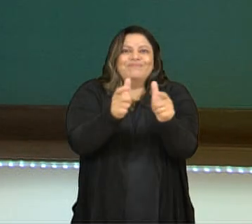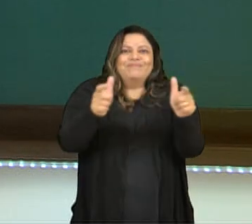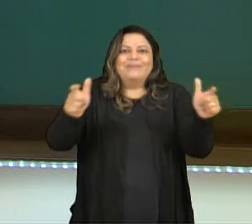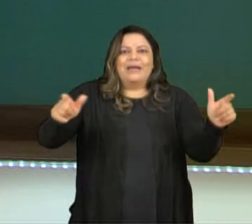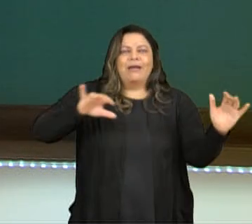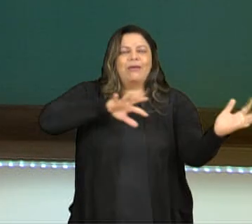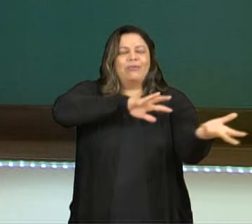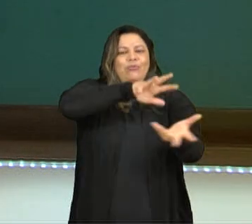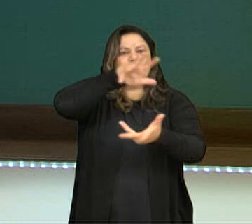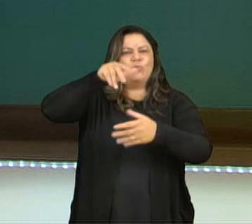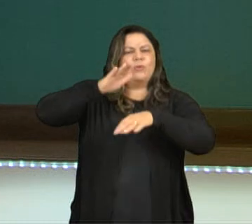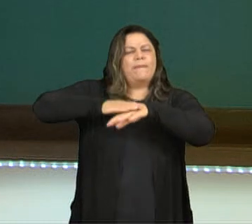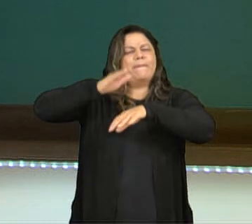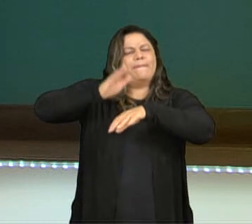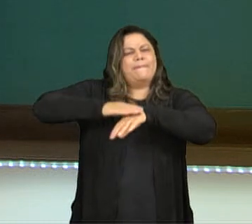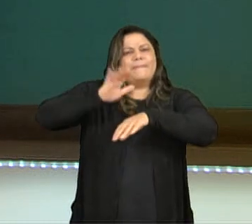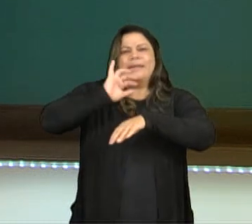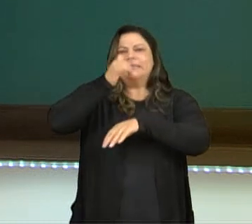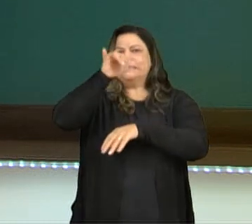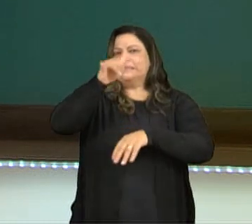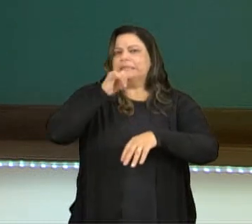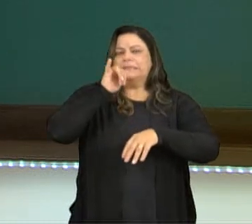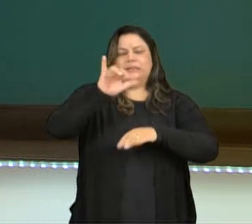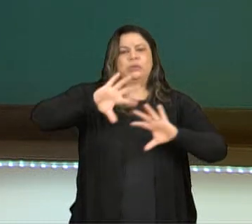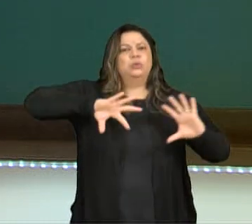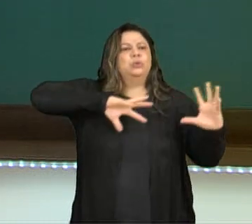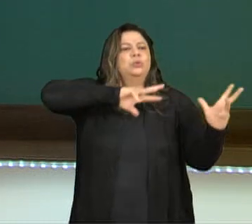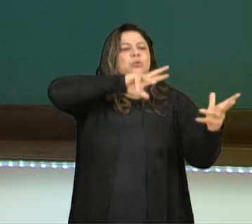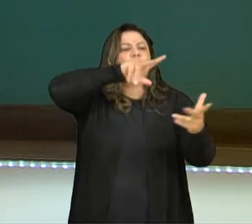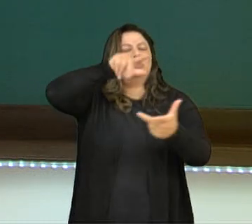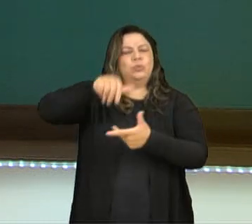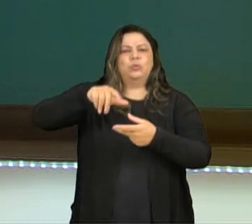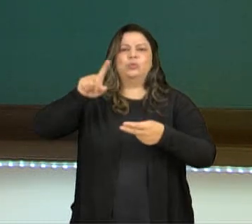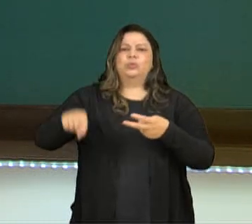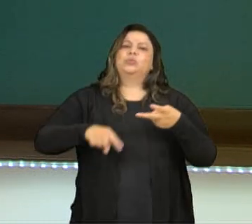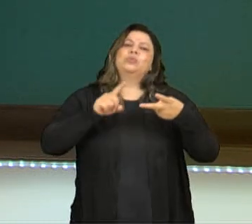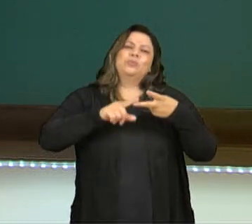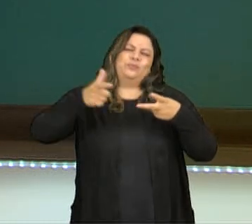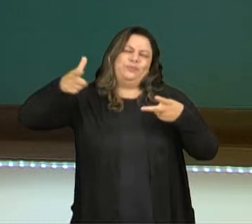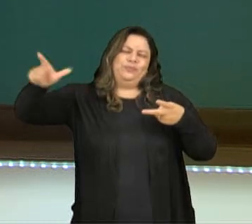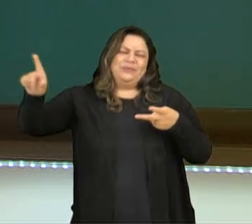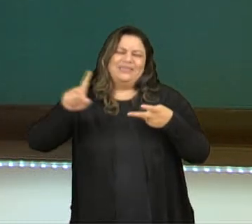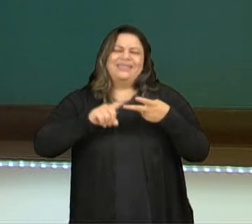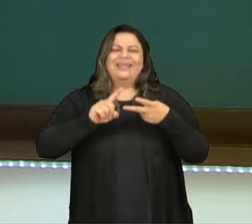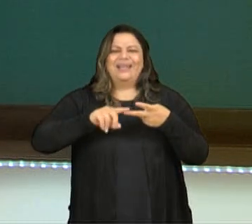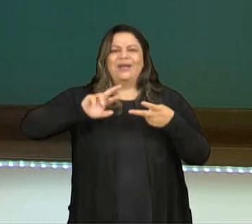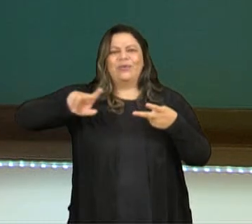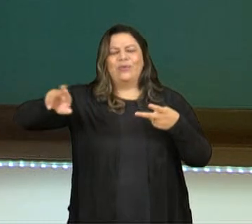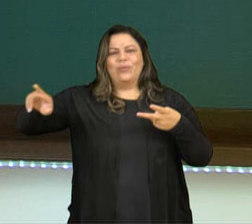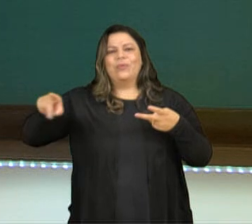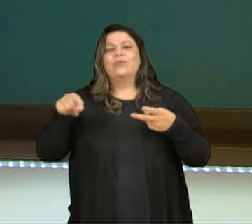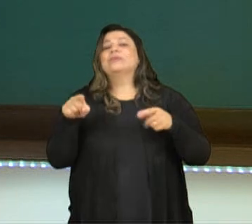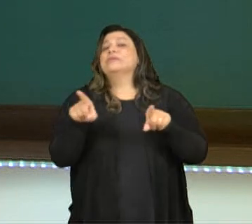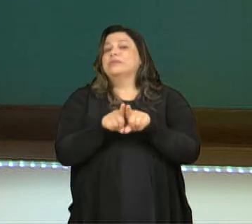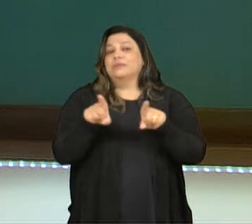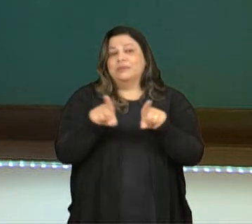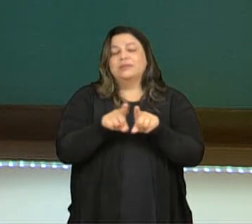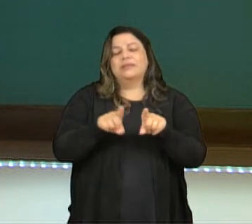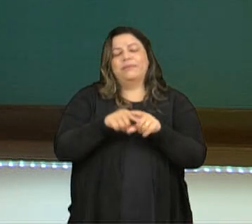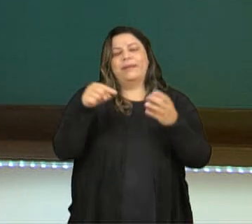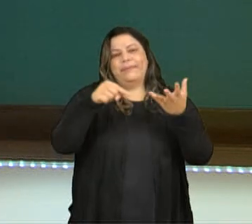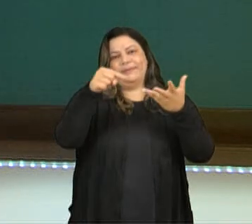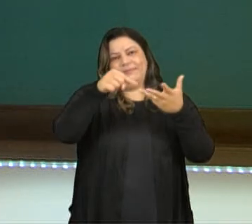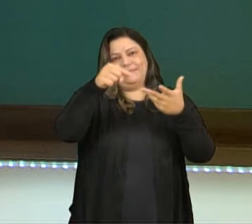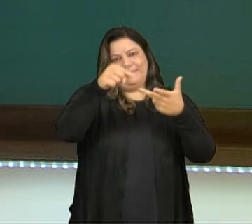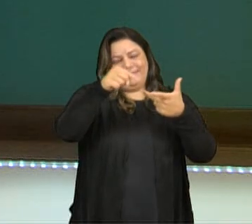produz energia no mundo, e outras como a do Tucuruí, que é outra grande usina hidrelétrica do Brasil, e tantas outras que a